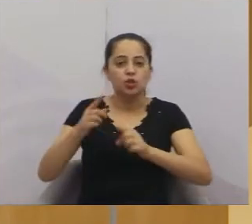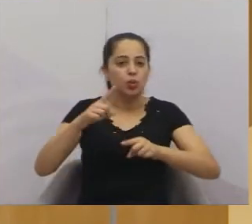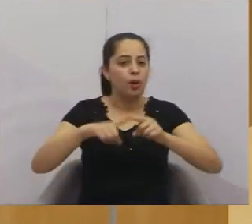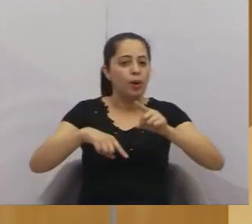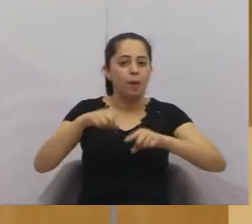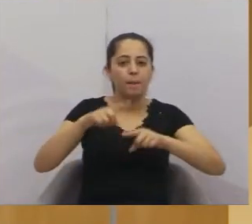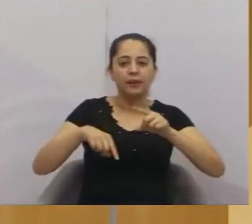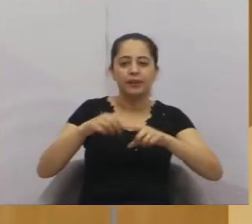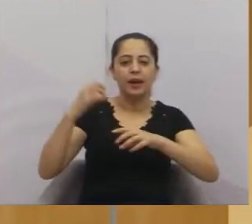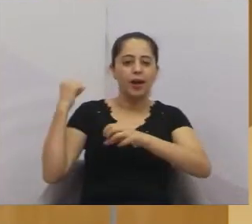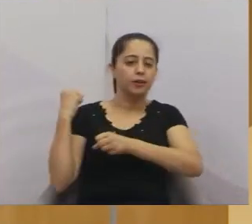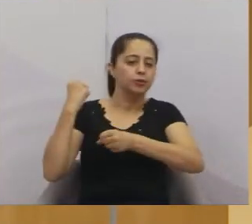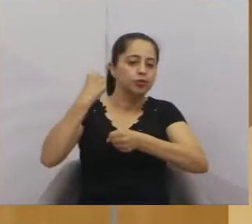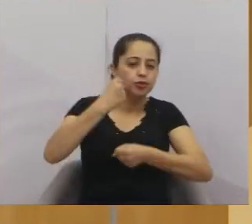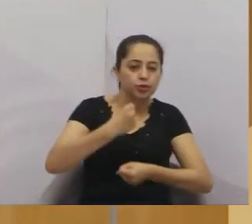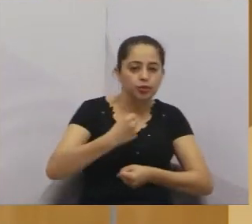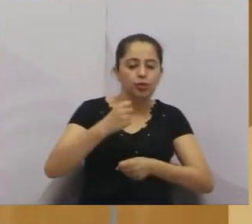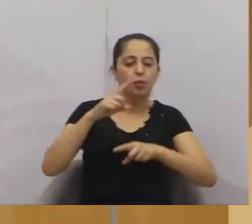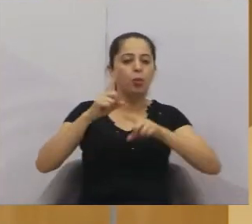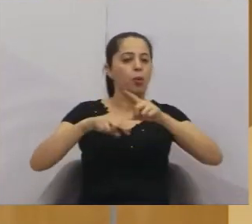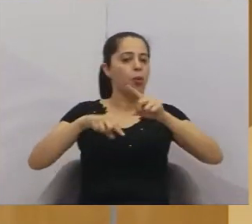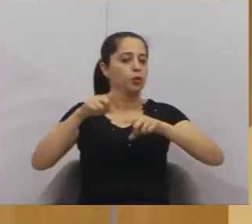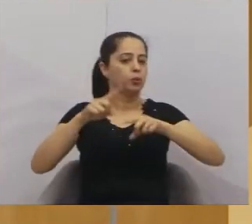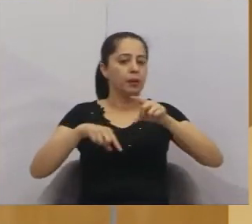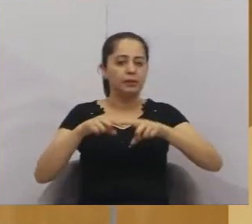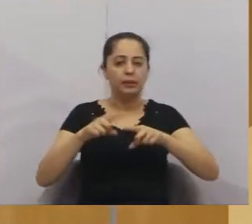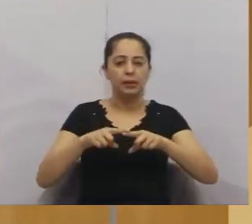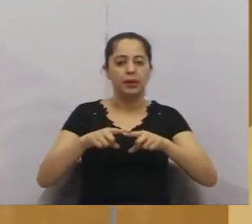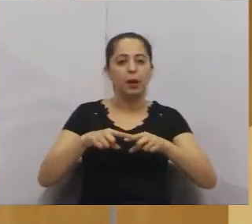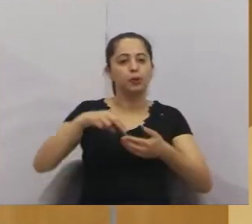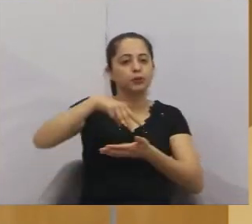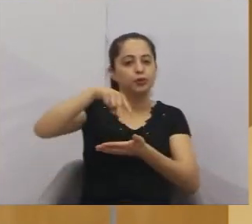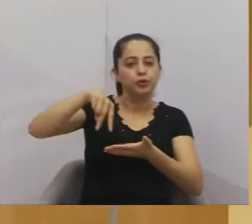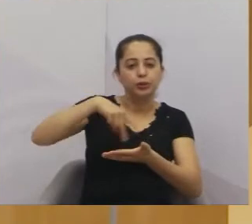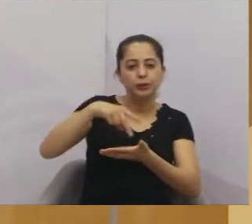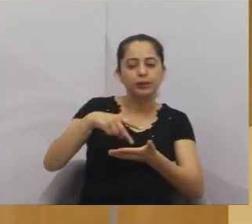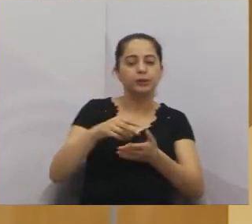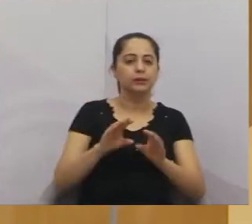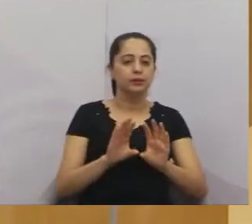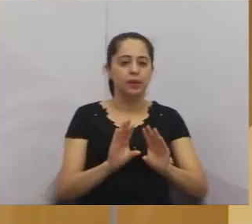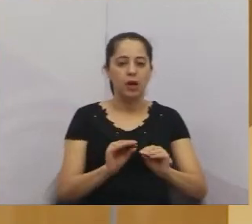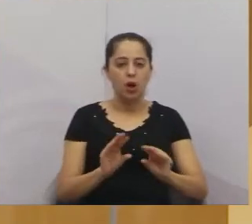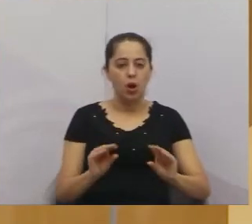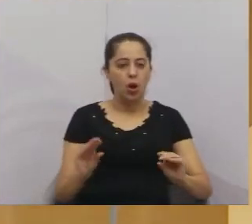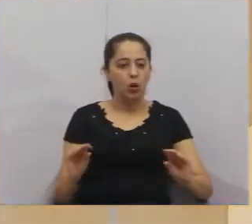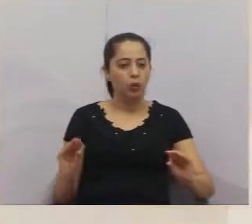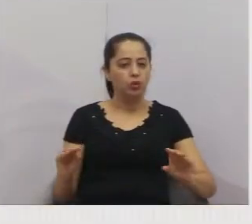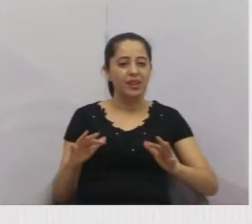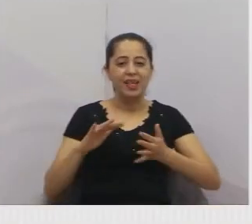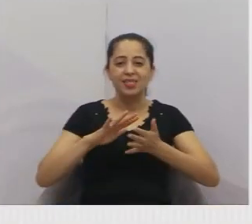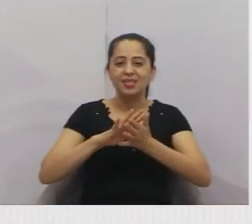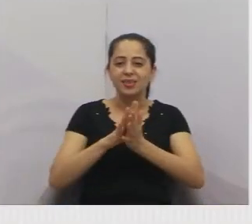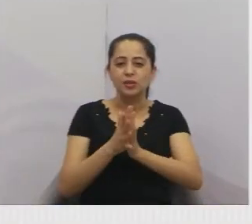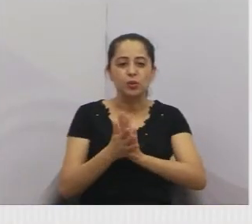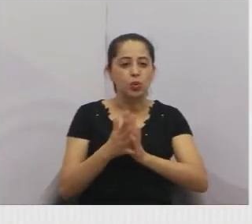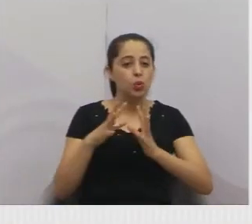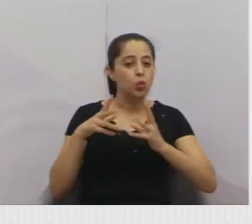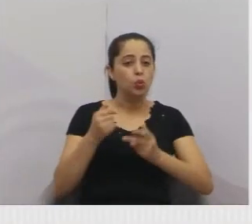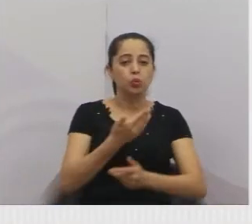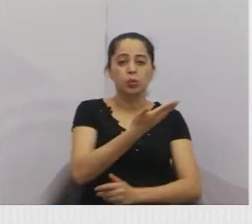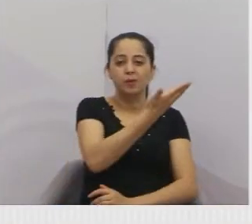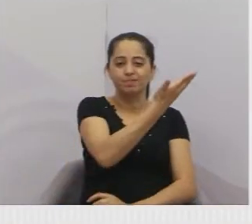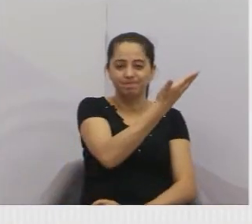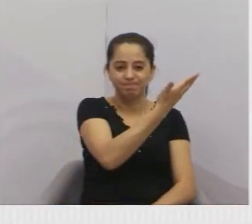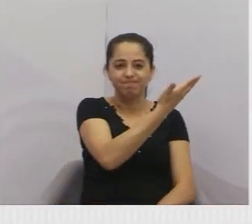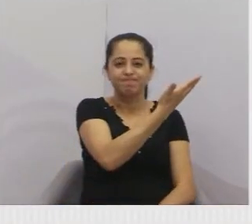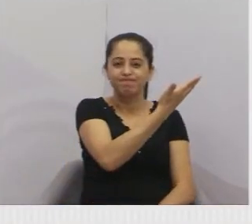dança, alongamento, e colchões, colchonetes, tatames foram queimados. Olha